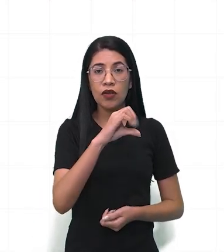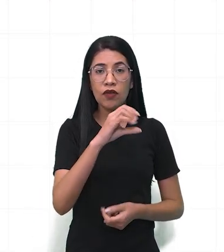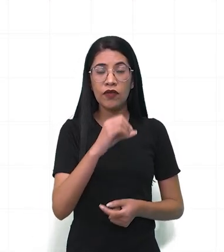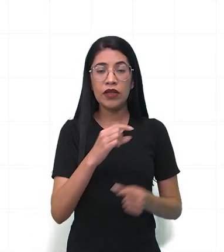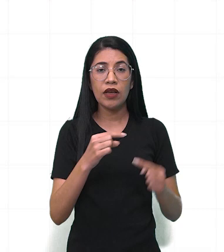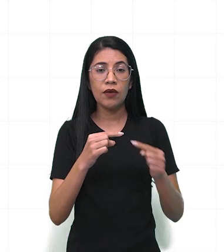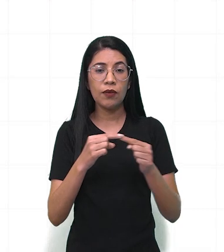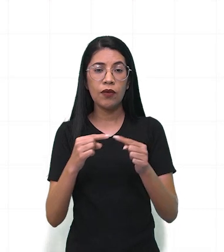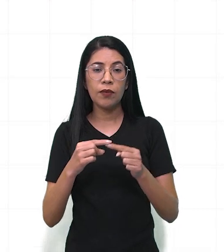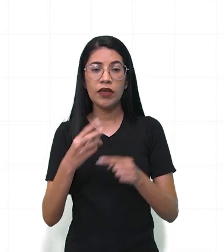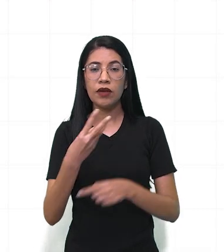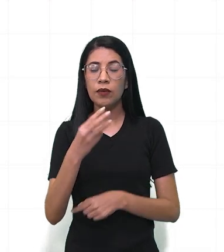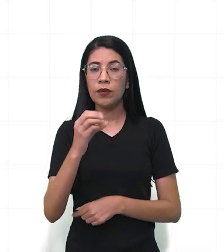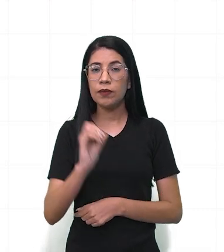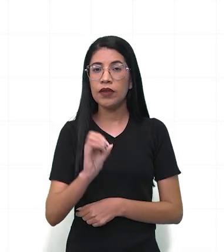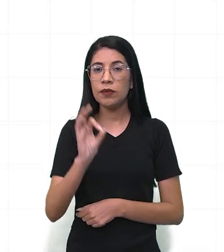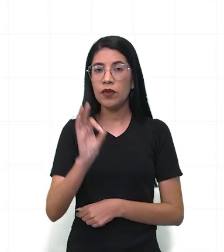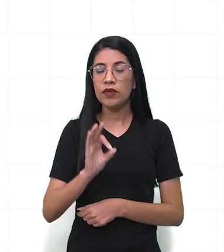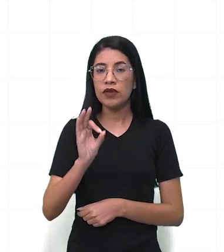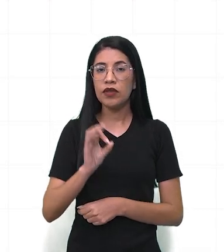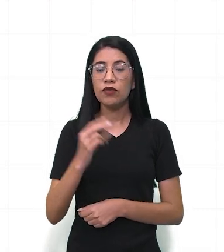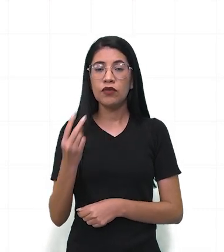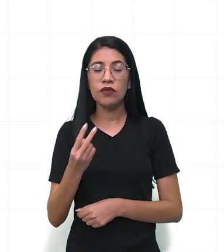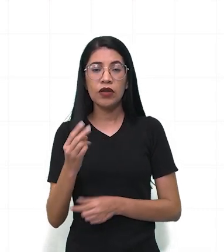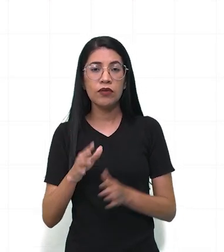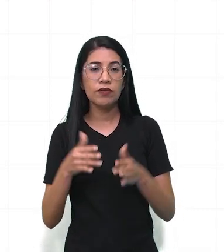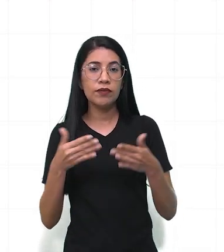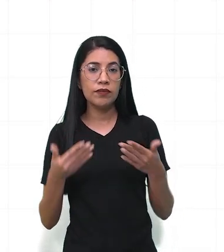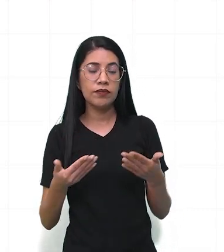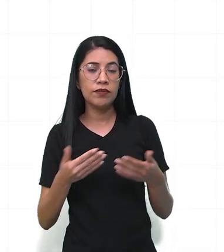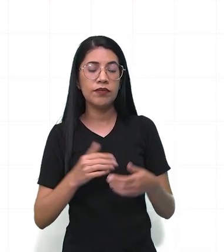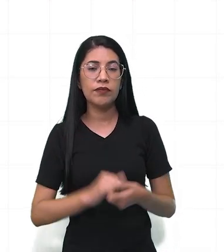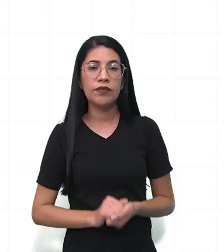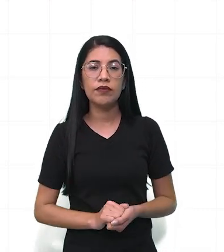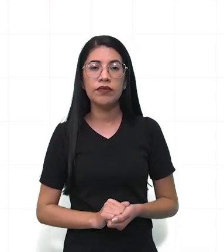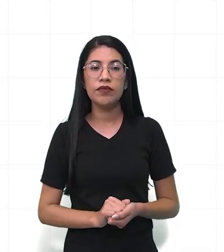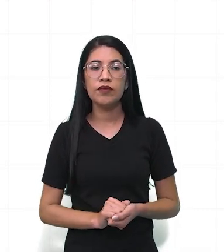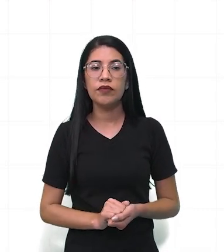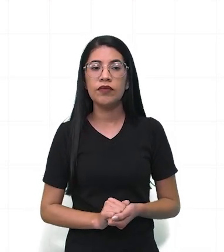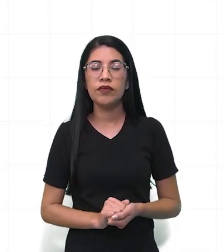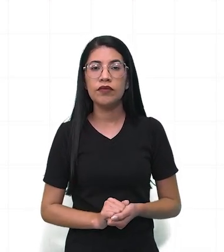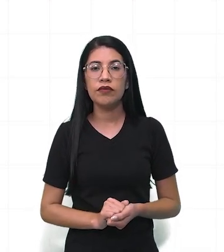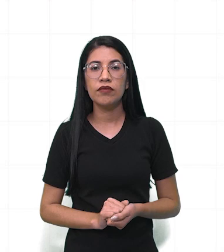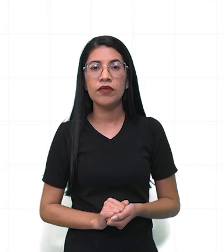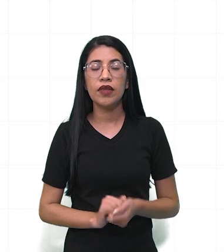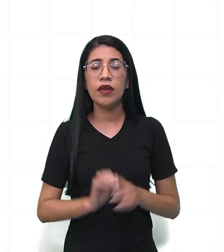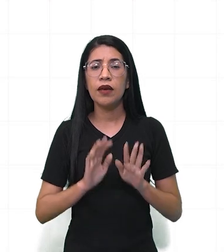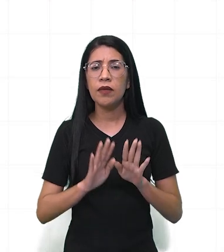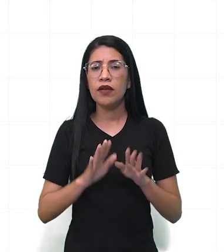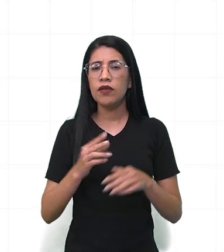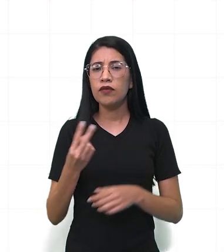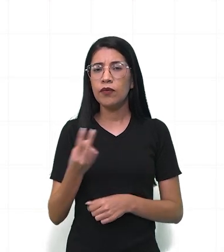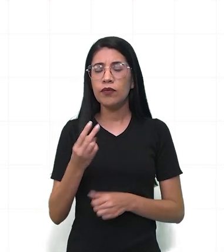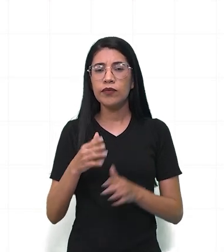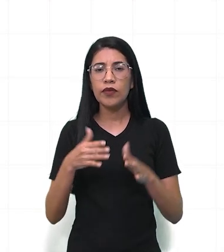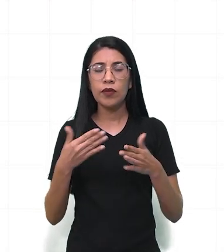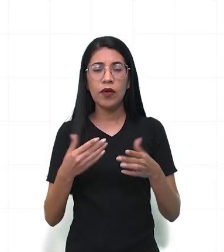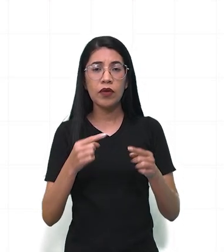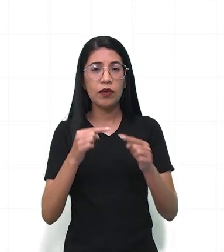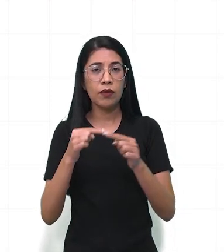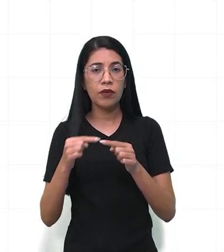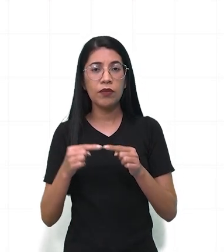valor? 90 é 30% de um valor, certo? Mas de qual valor? Que valor é esse?